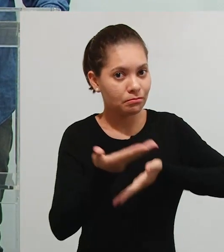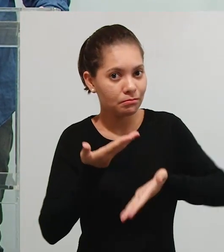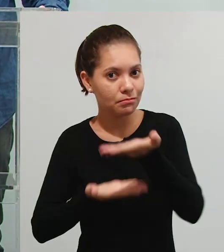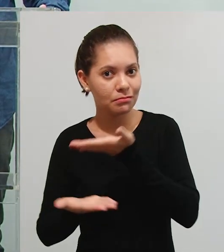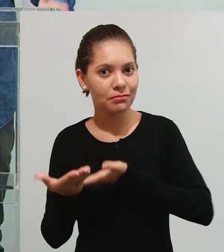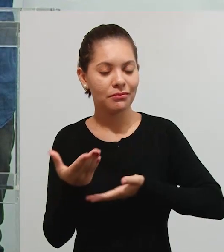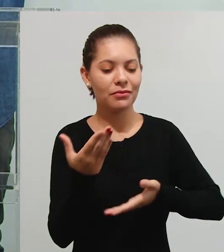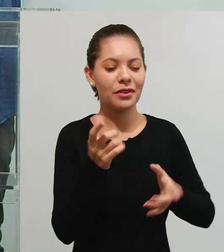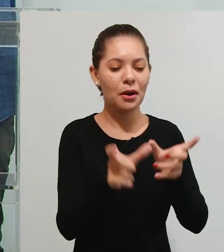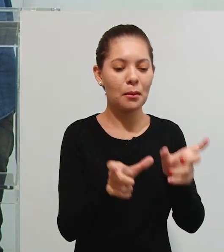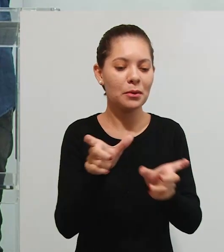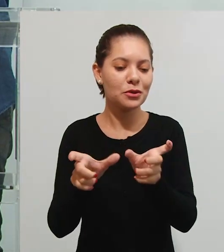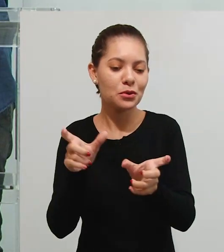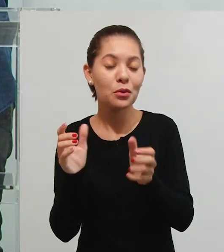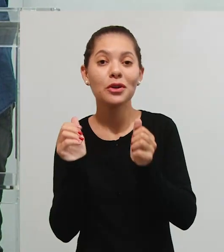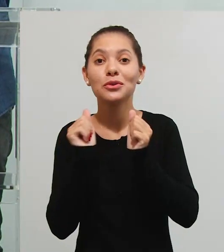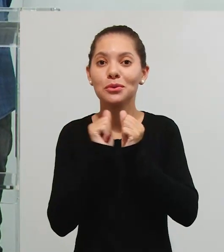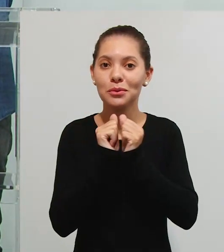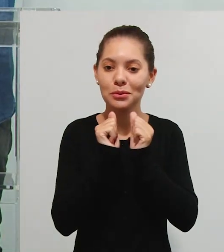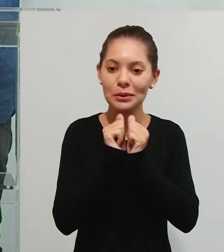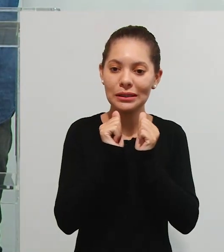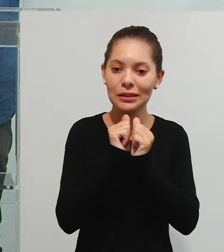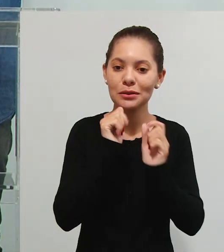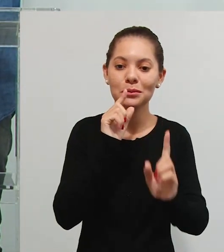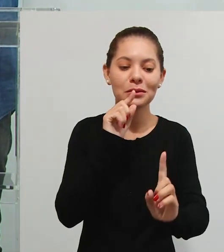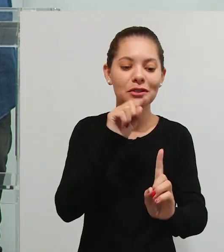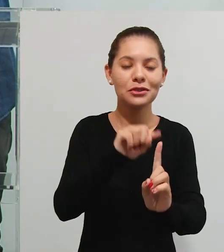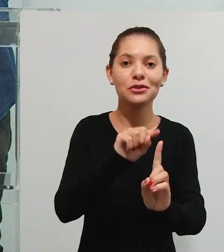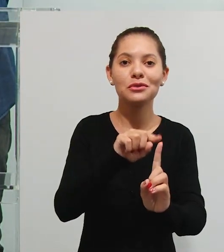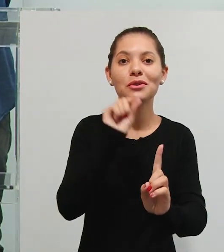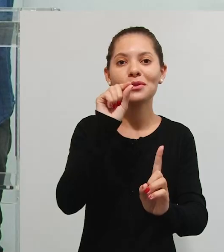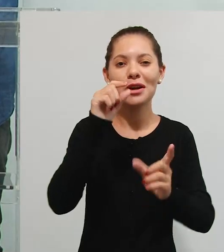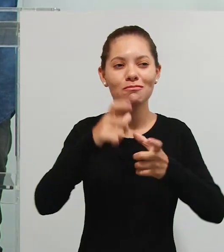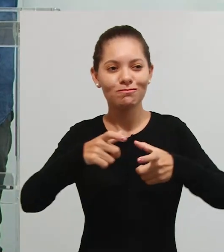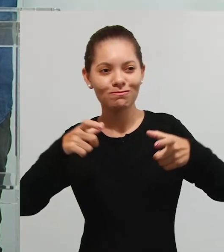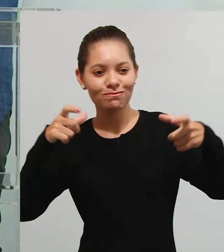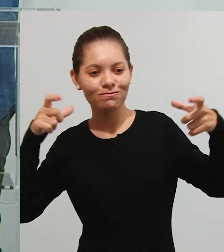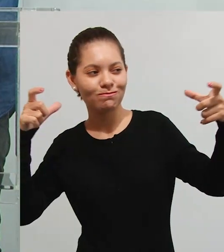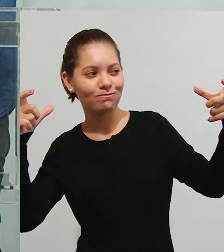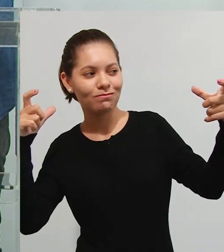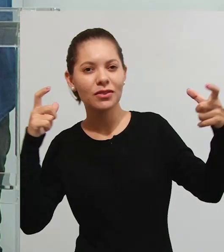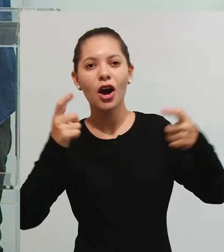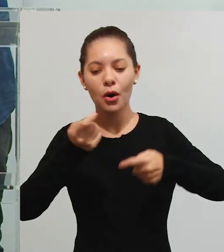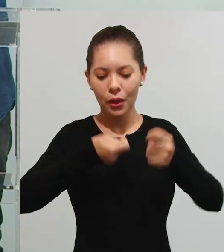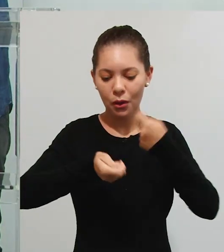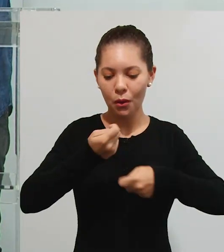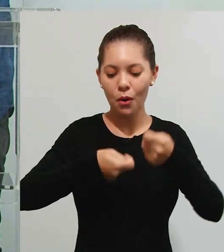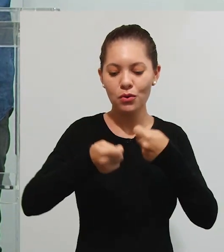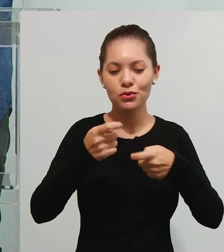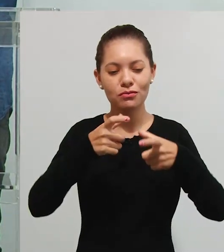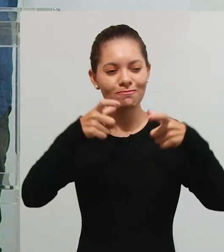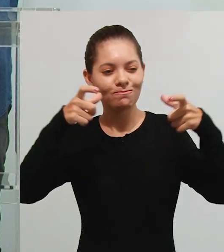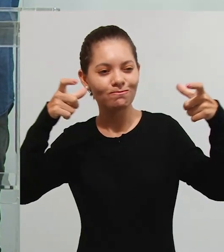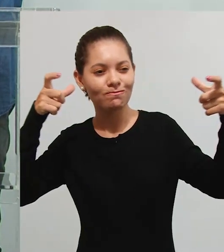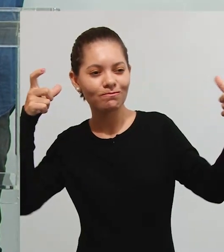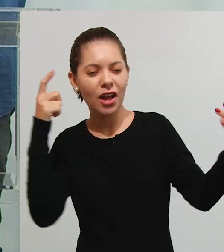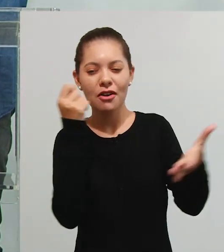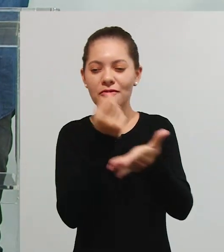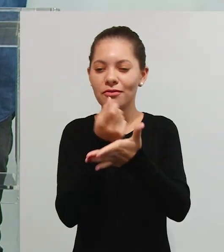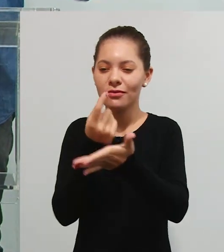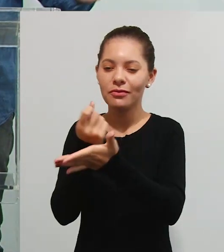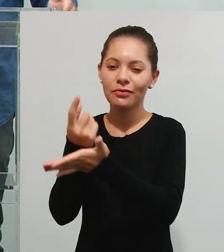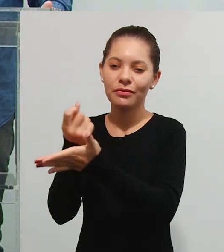estiverem engajados nesses mesmos objetivos, que é o quê? Que é expandir o negócio, que é aumentar o número de vendas, que é